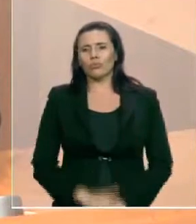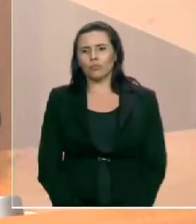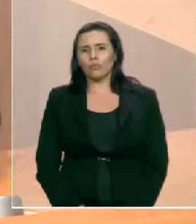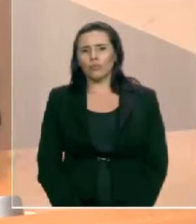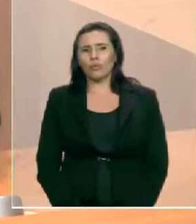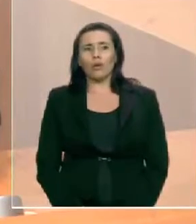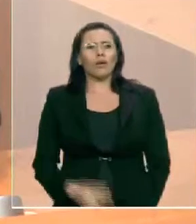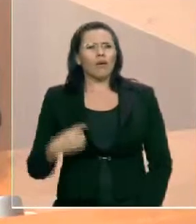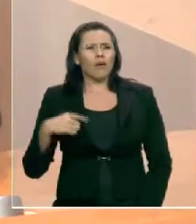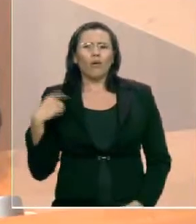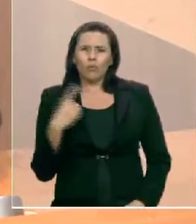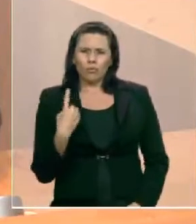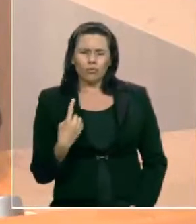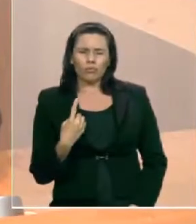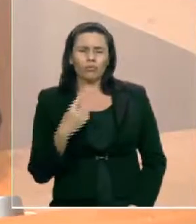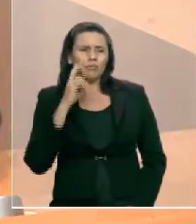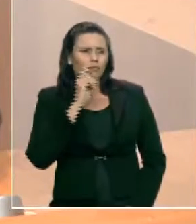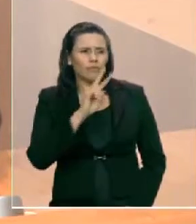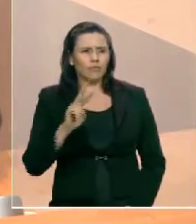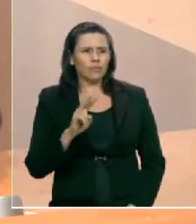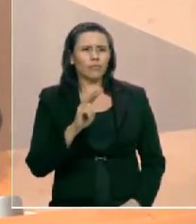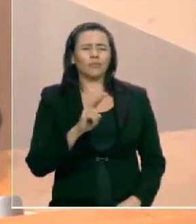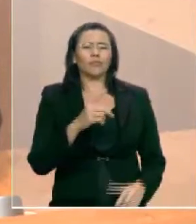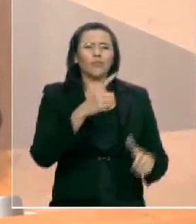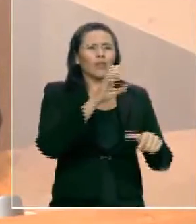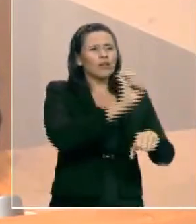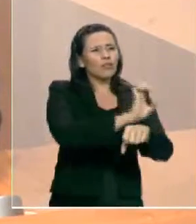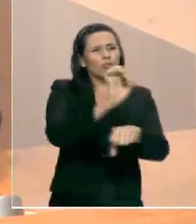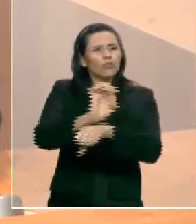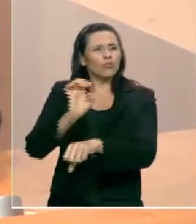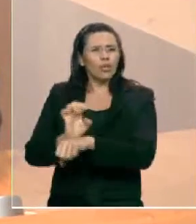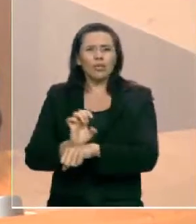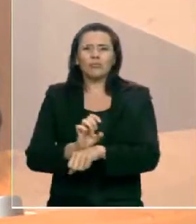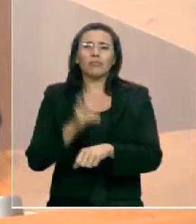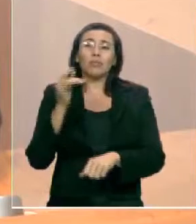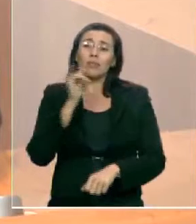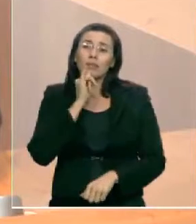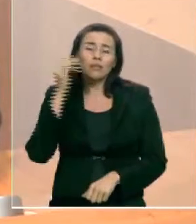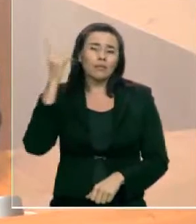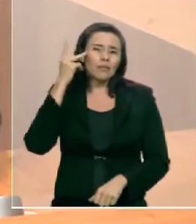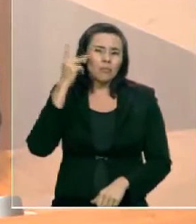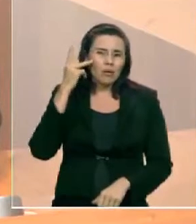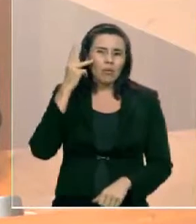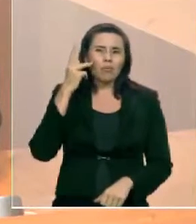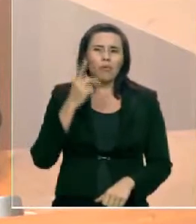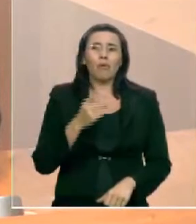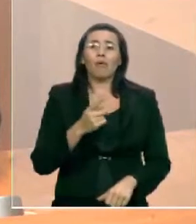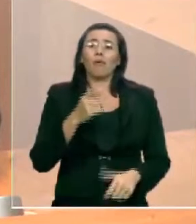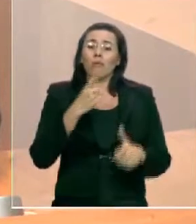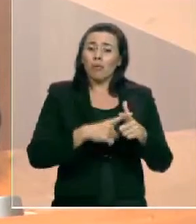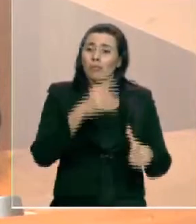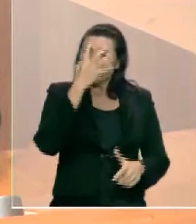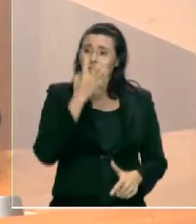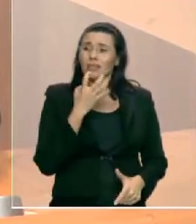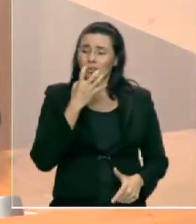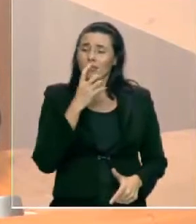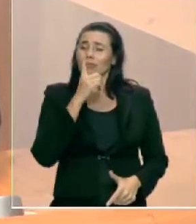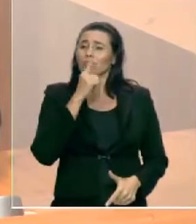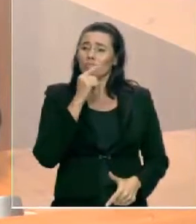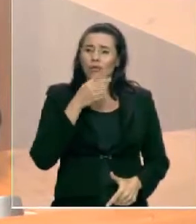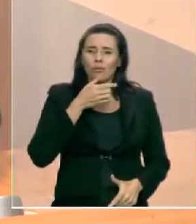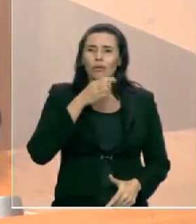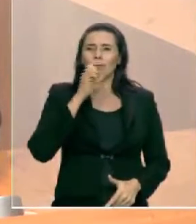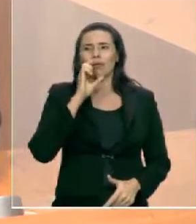se nós, o governo do estado, não tomar uma atitude com seriedade, nós